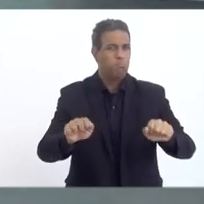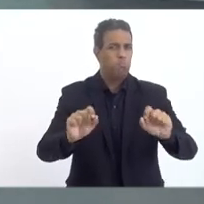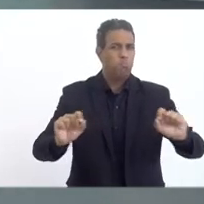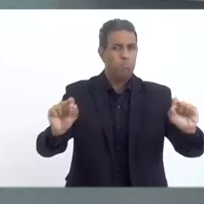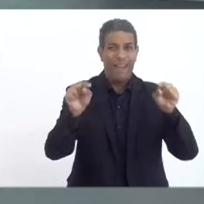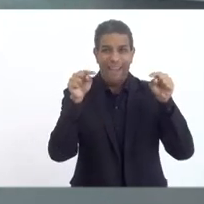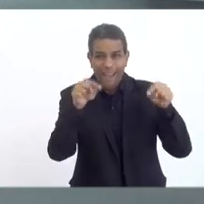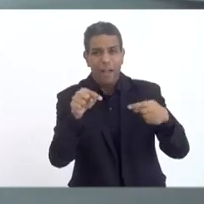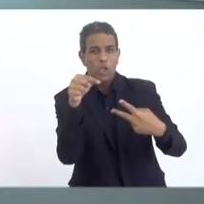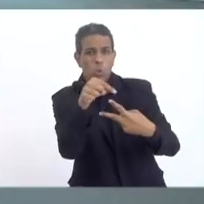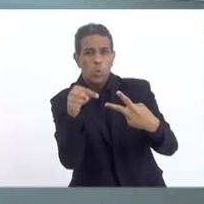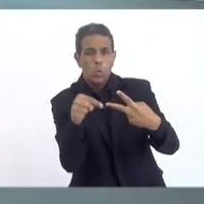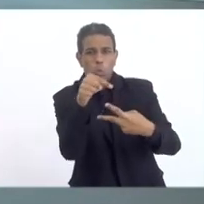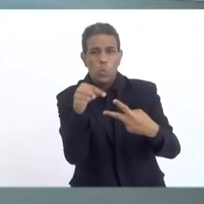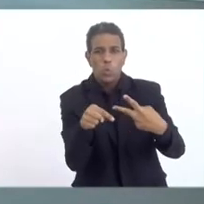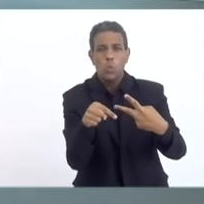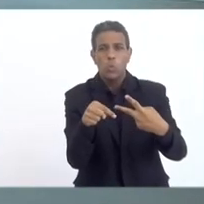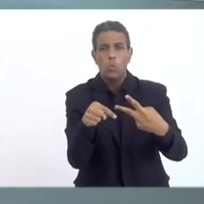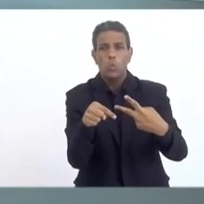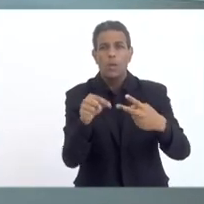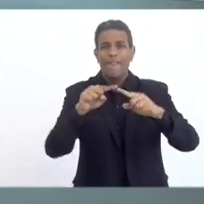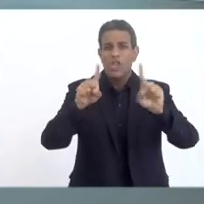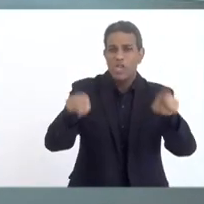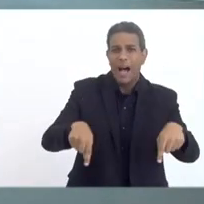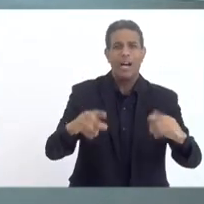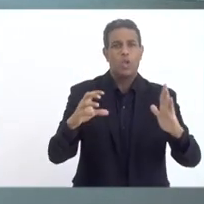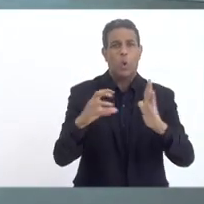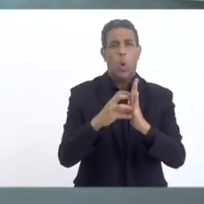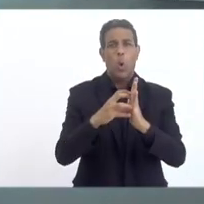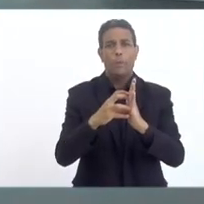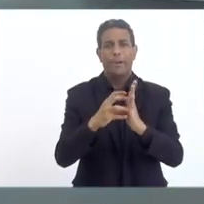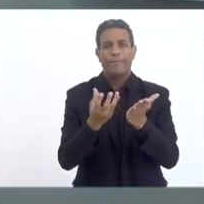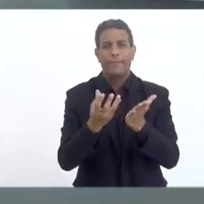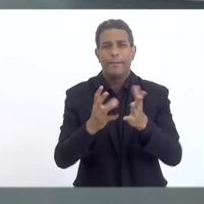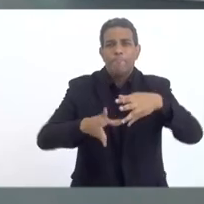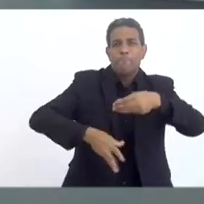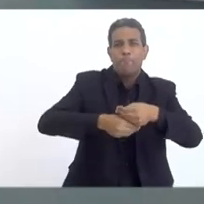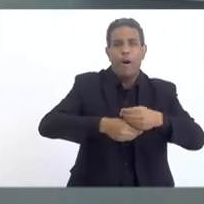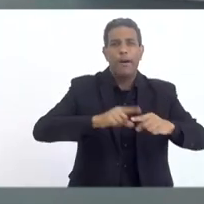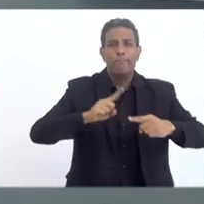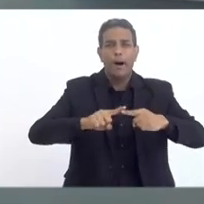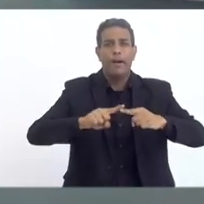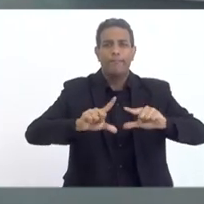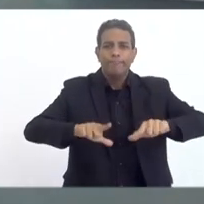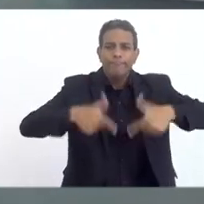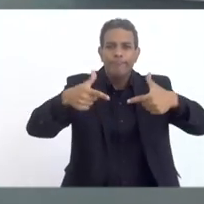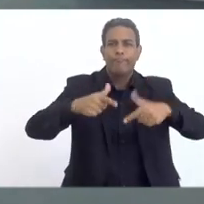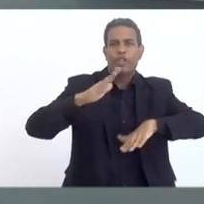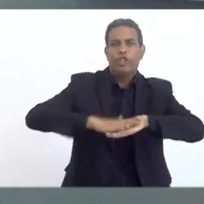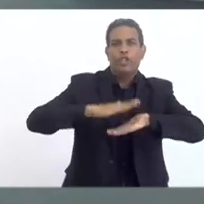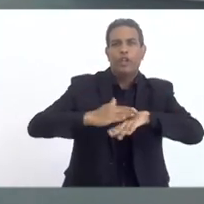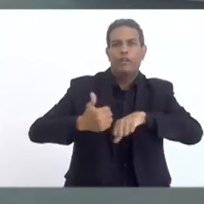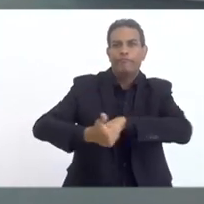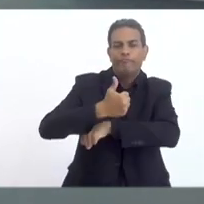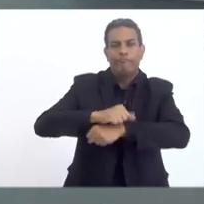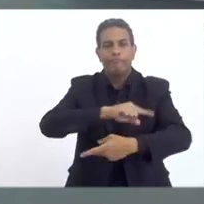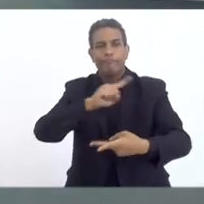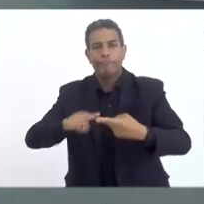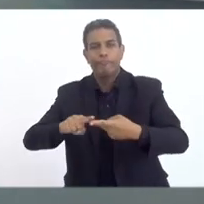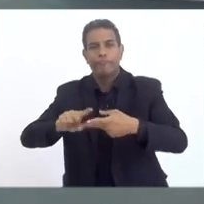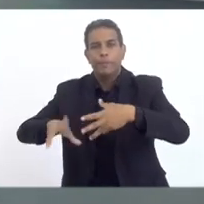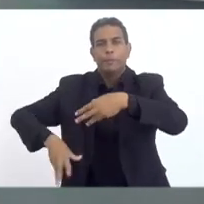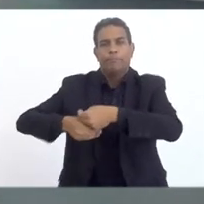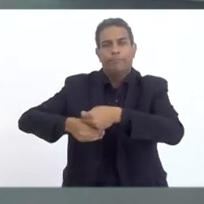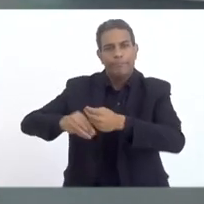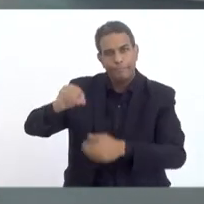que estas duas categorias de gratificação por desempenho da atividade e o adicional por